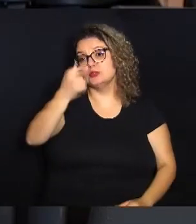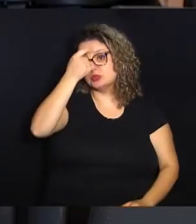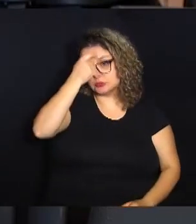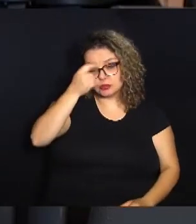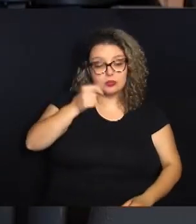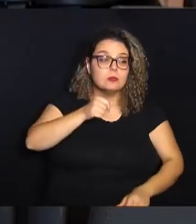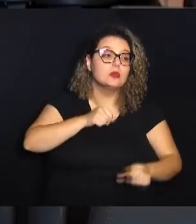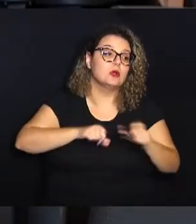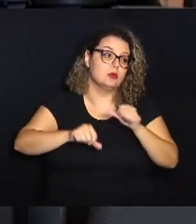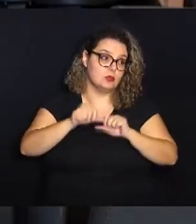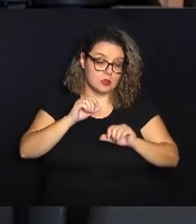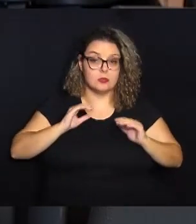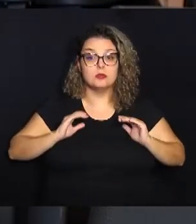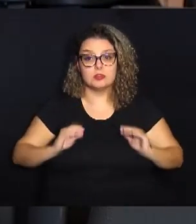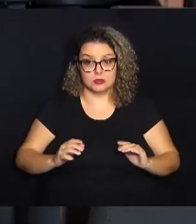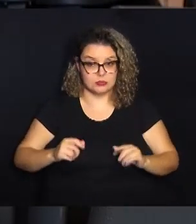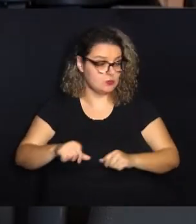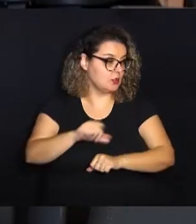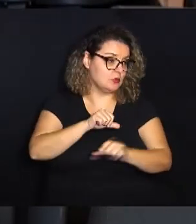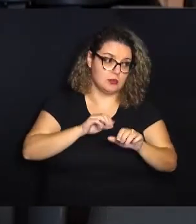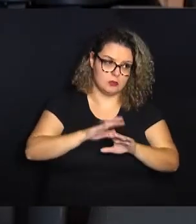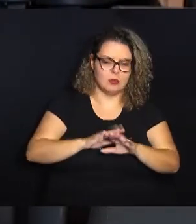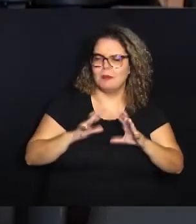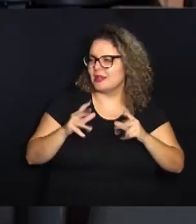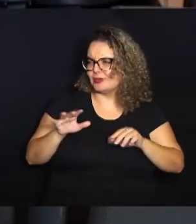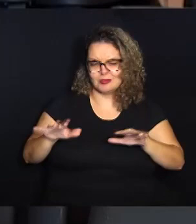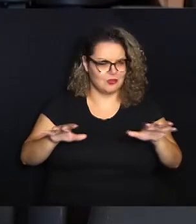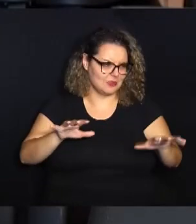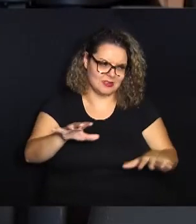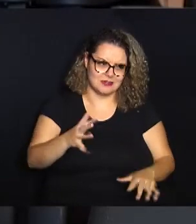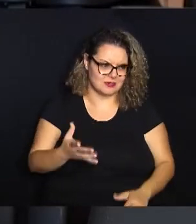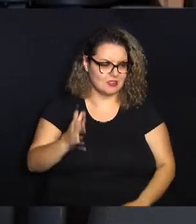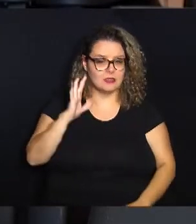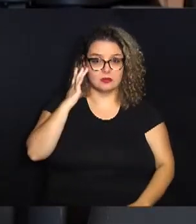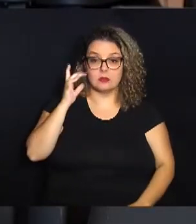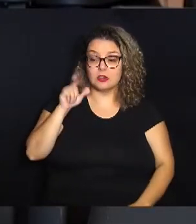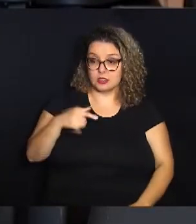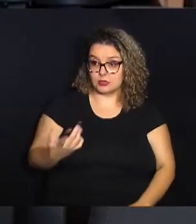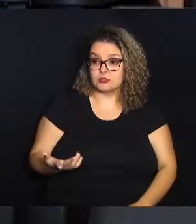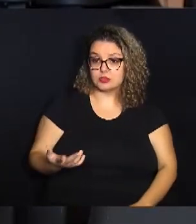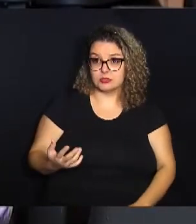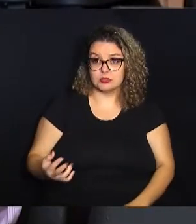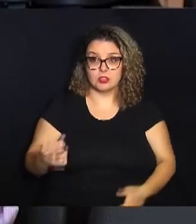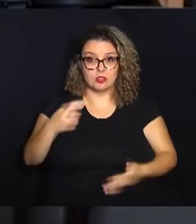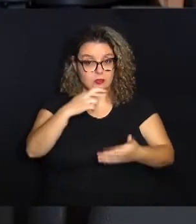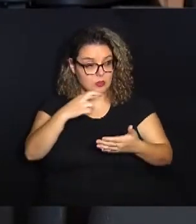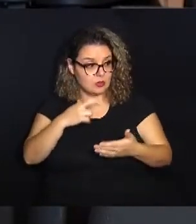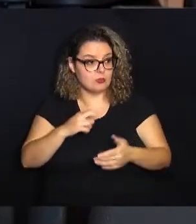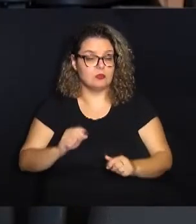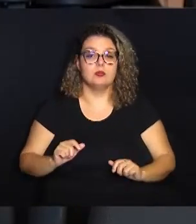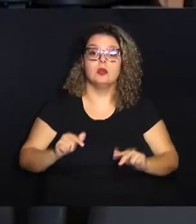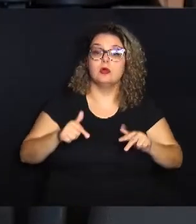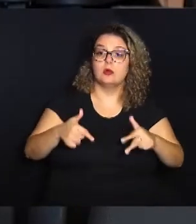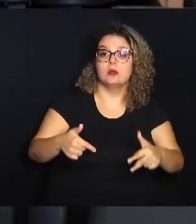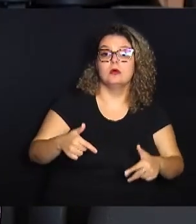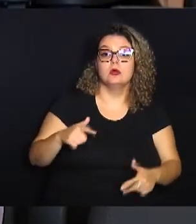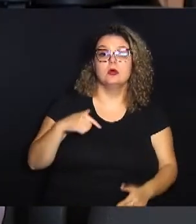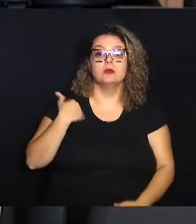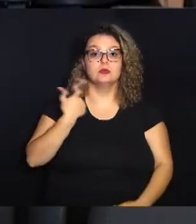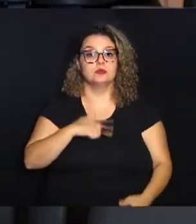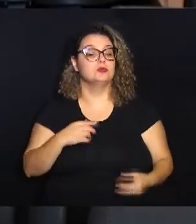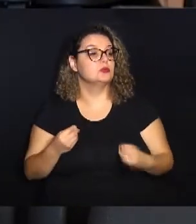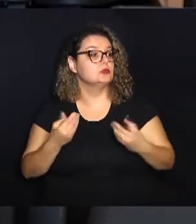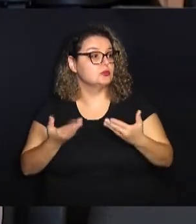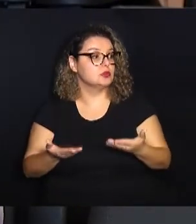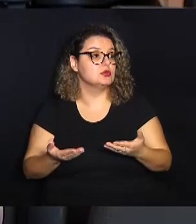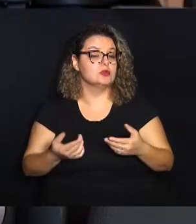uma mudança de atuação para todos os setores. Eu acho que é uma questão levantada por ativistas, nós trazemos aqui